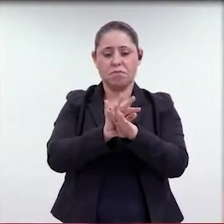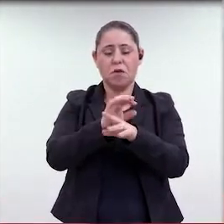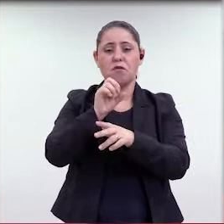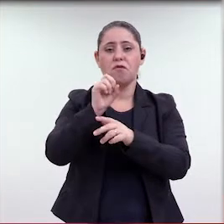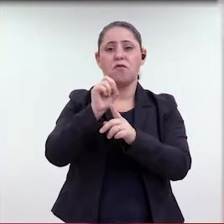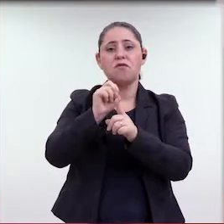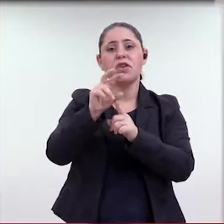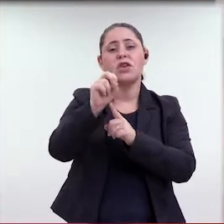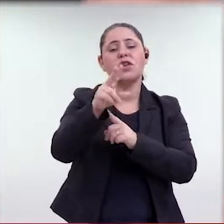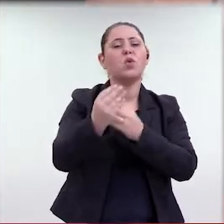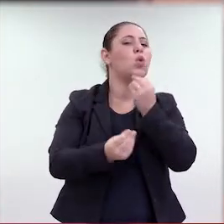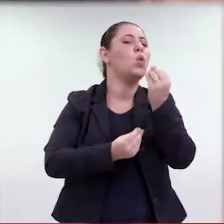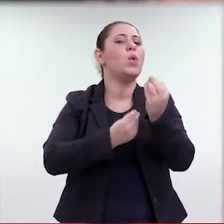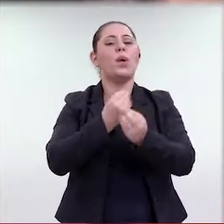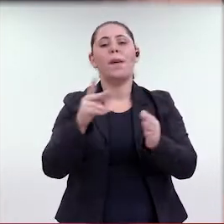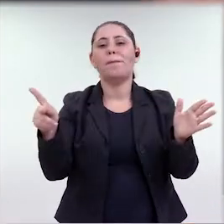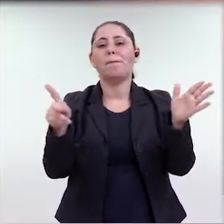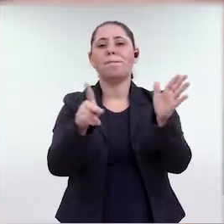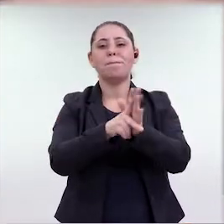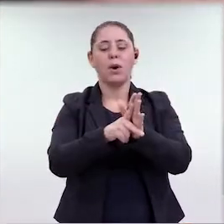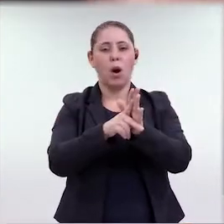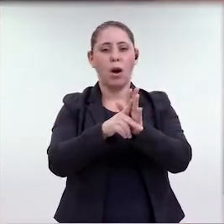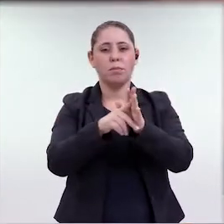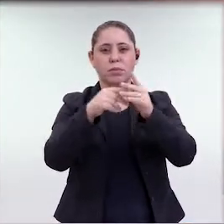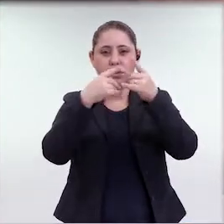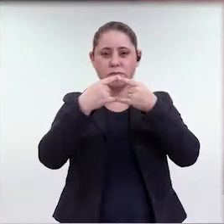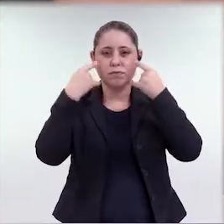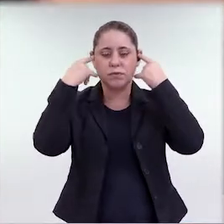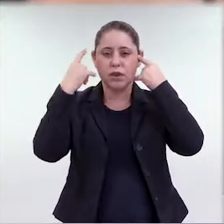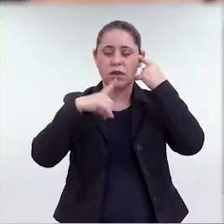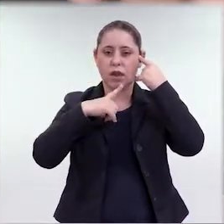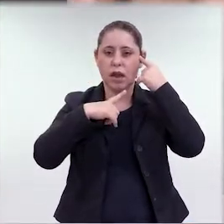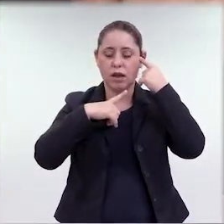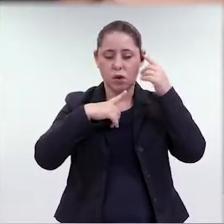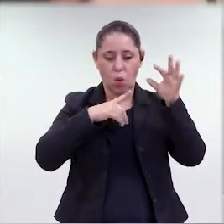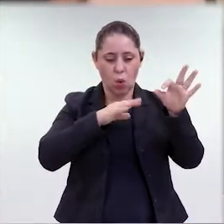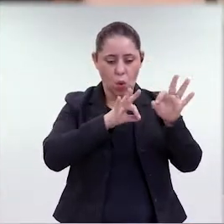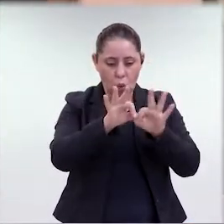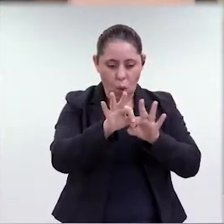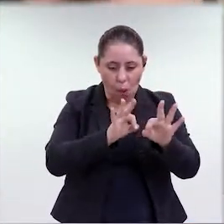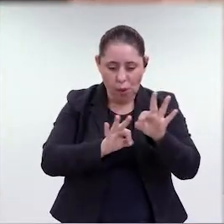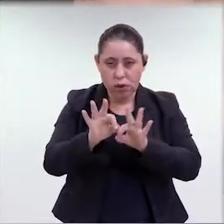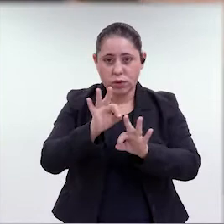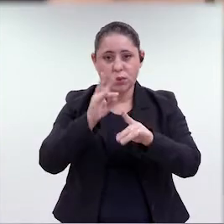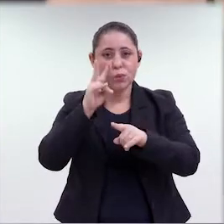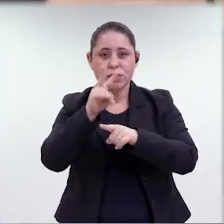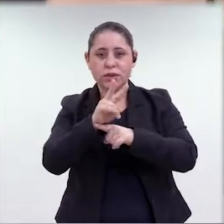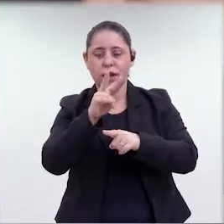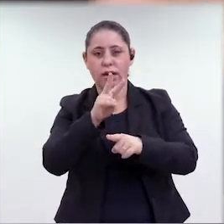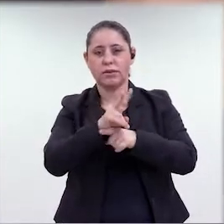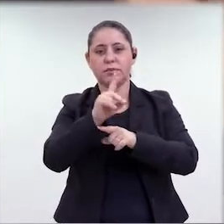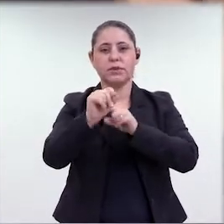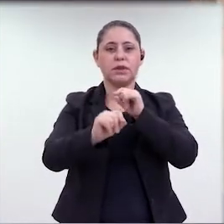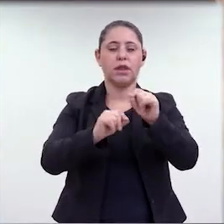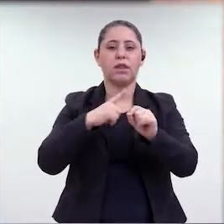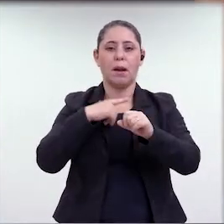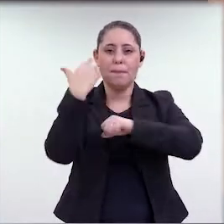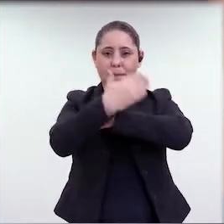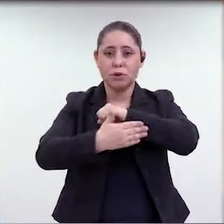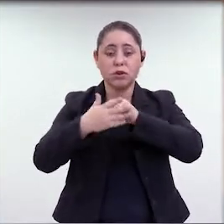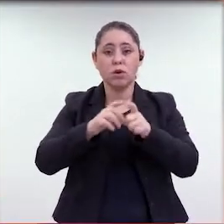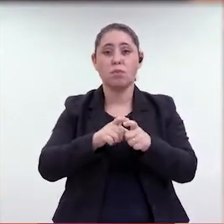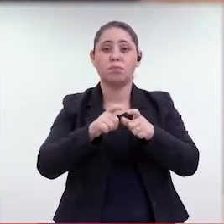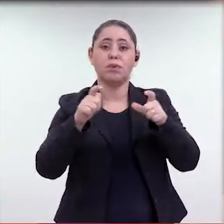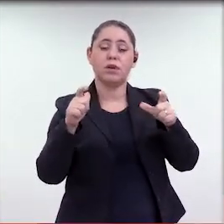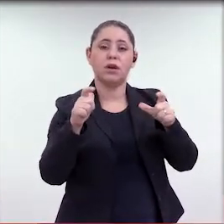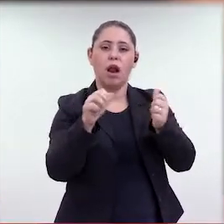assim, o próprio tecido, ele já vem com um tratamento diferente para justamente você ter uma